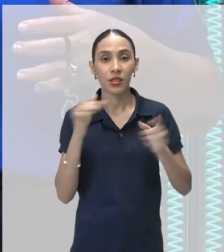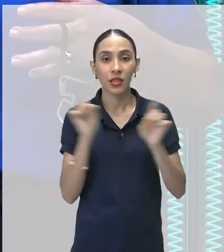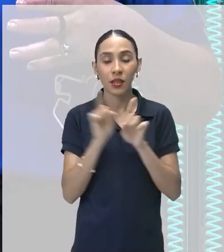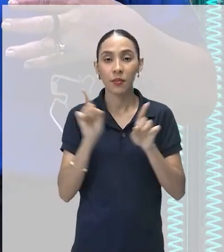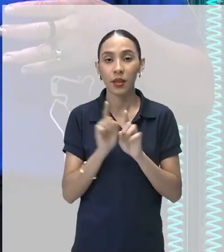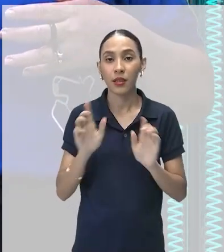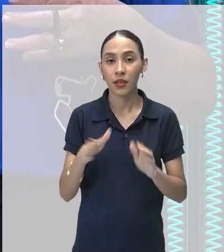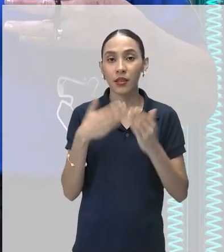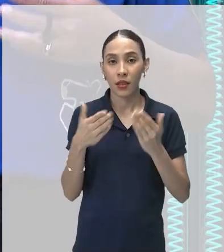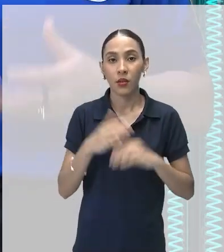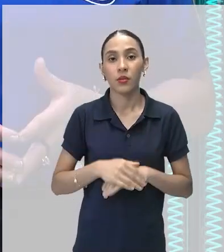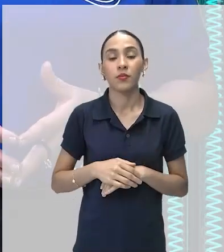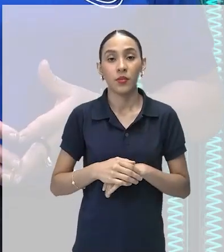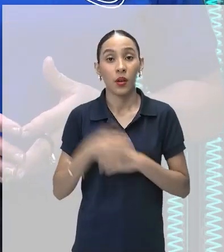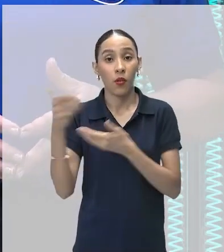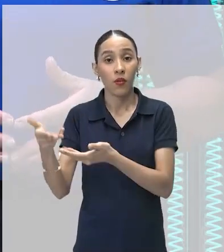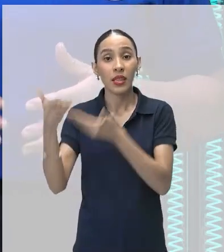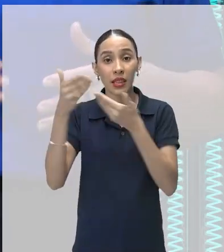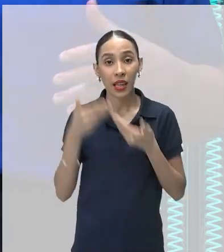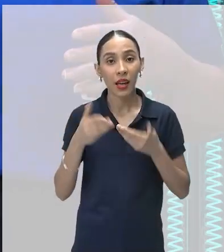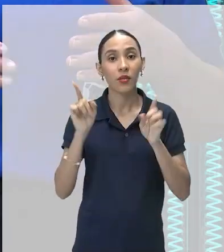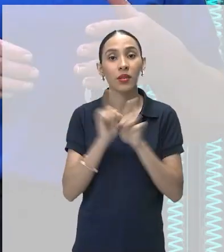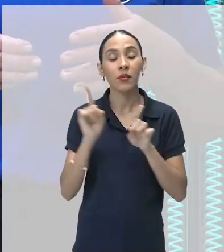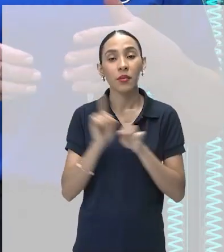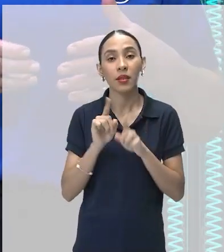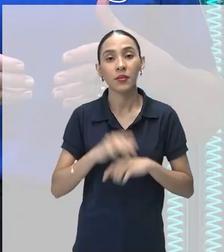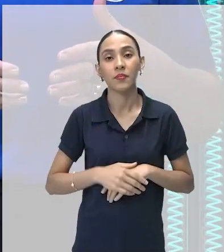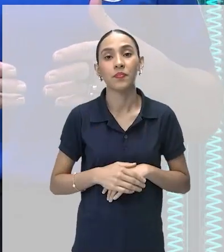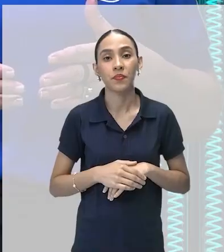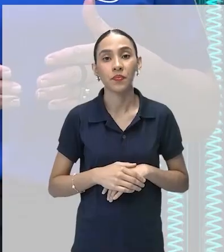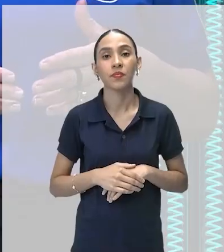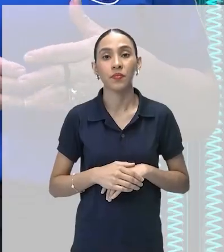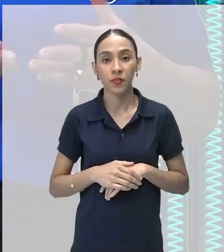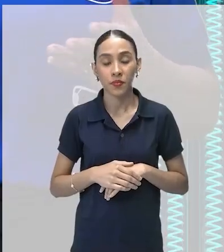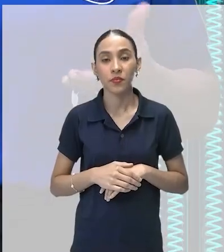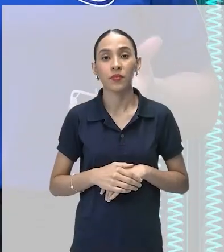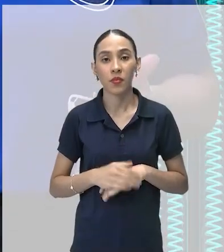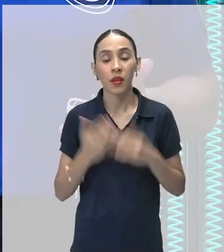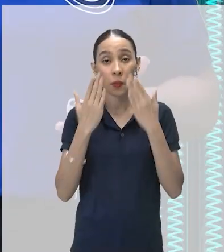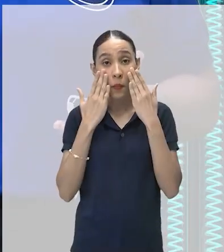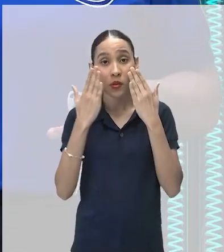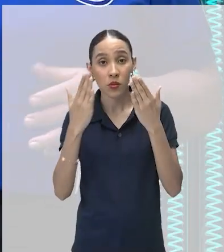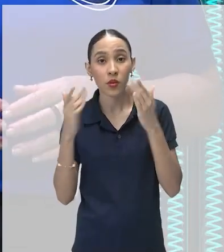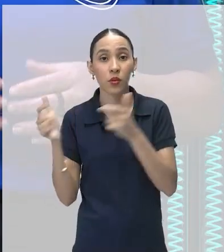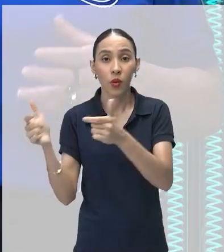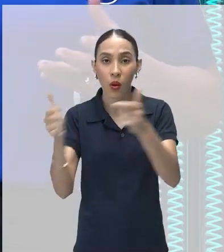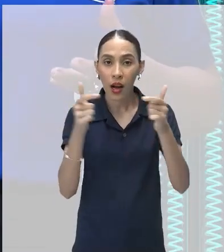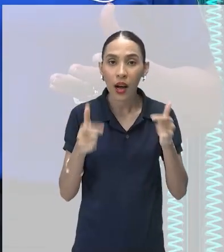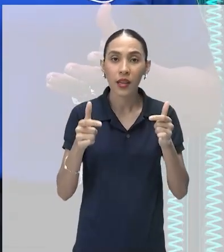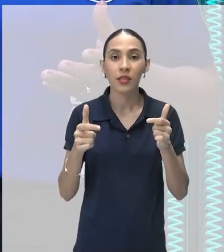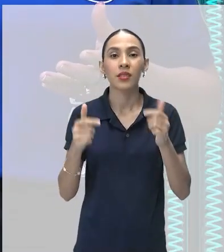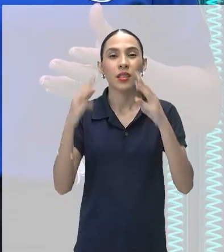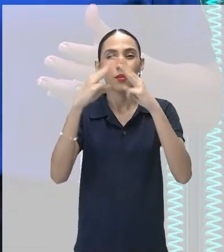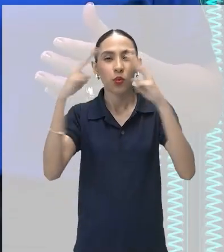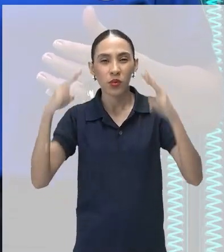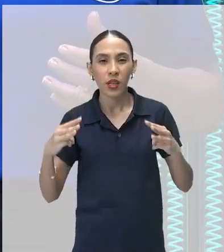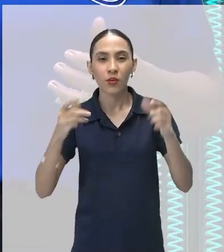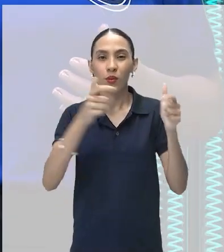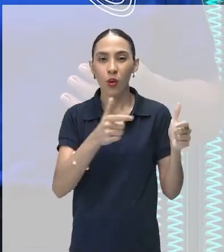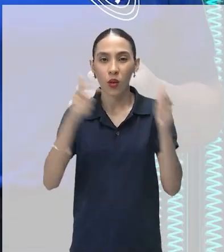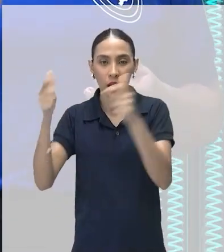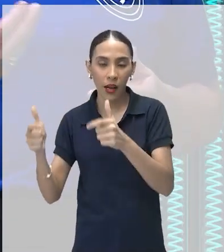né? Então o público ele é convidado nessas exposições, vamos chamar de instalações,